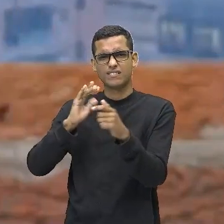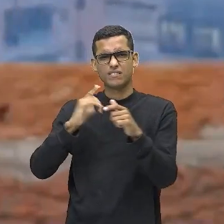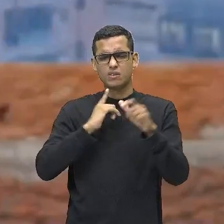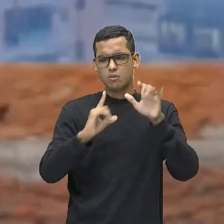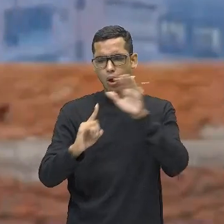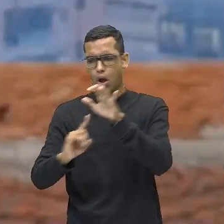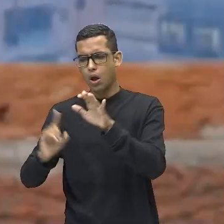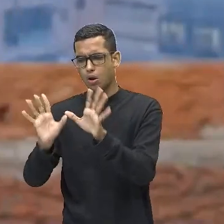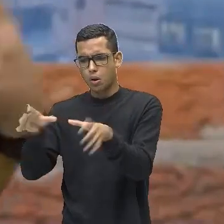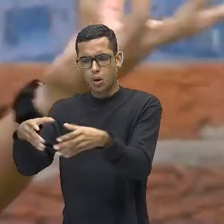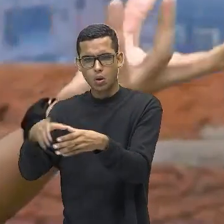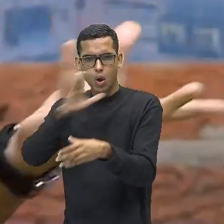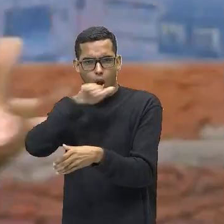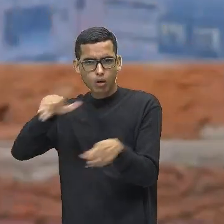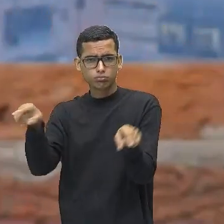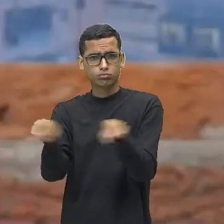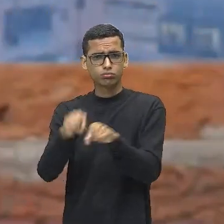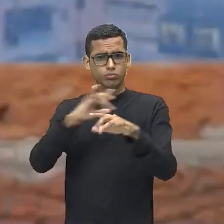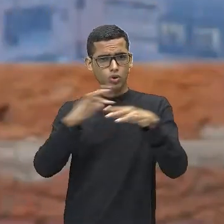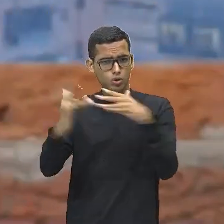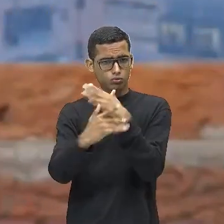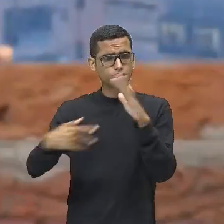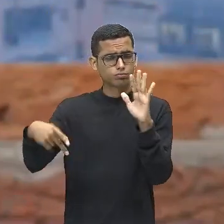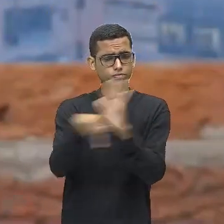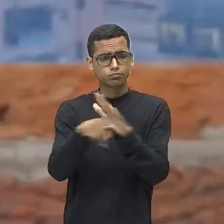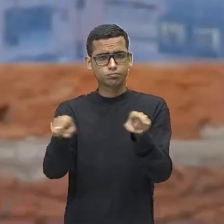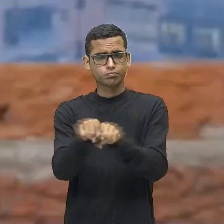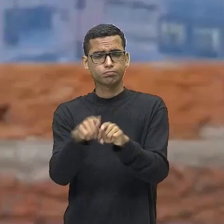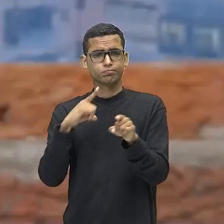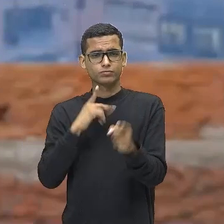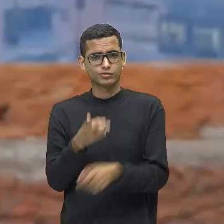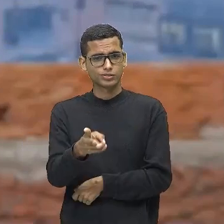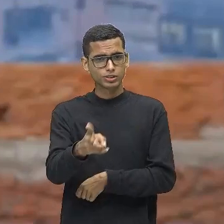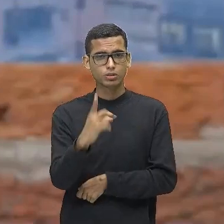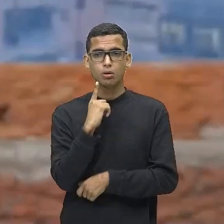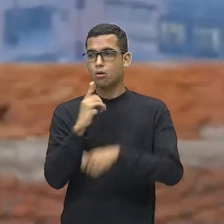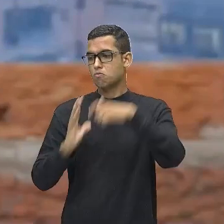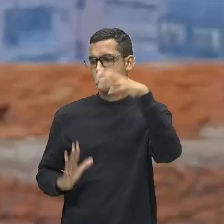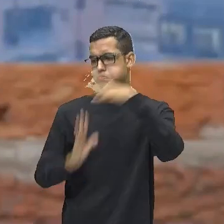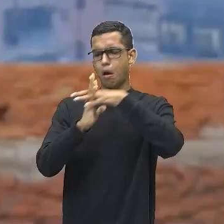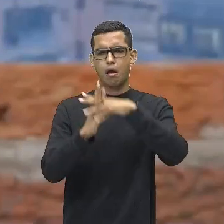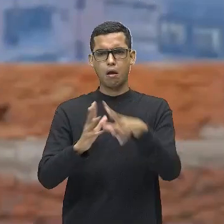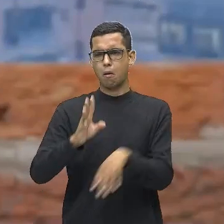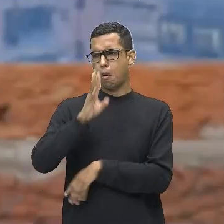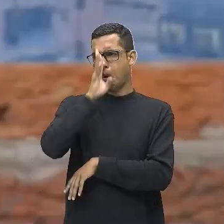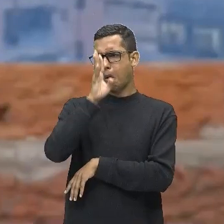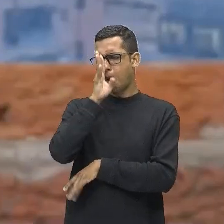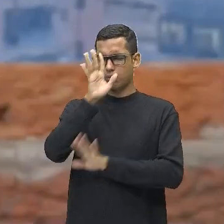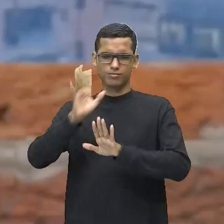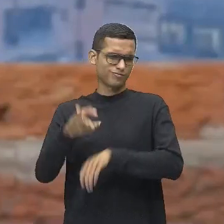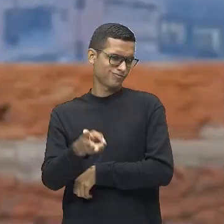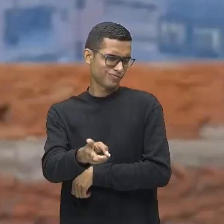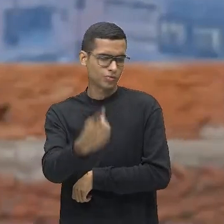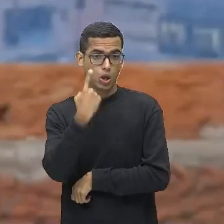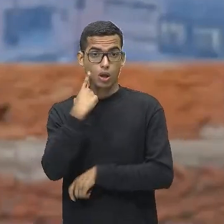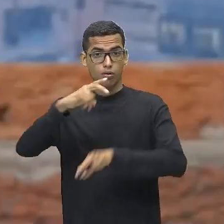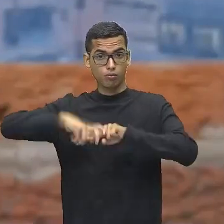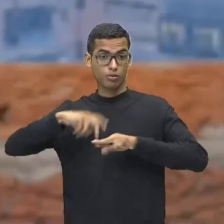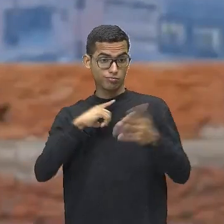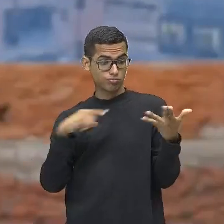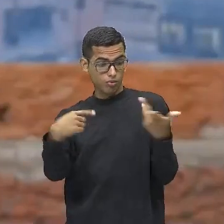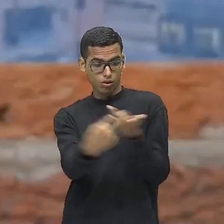exagerada. Até a própria mídia ela faz isso, esse exagero todo. Há muitos fatores, outros fatores que vão